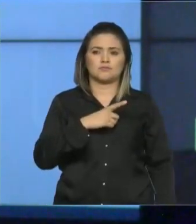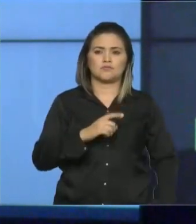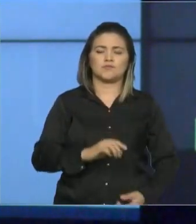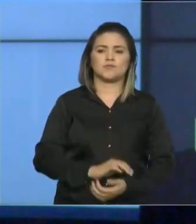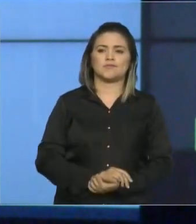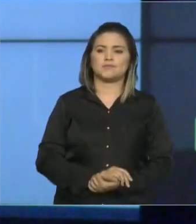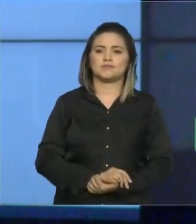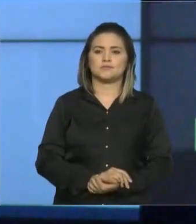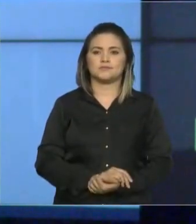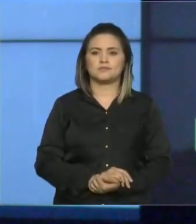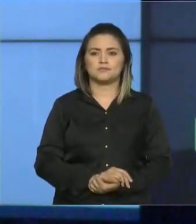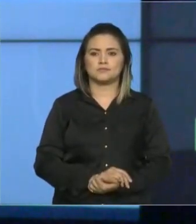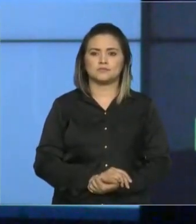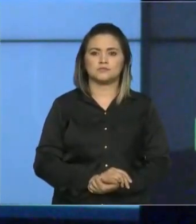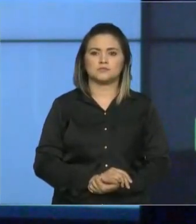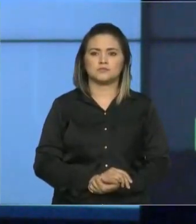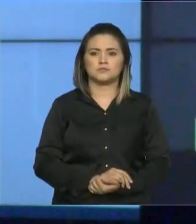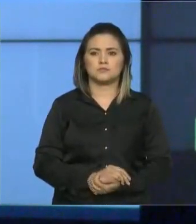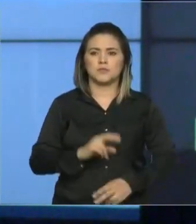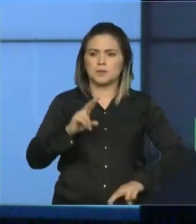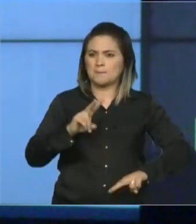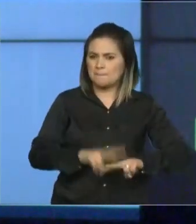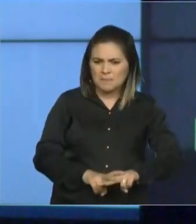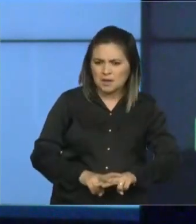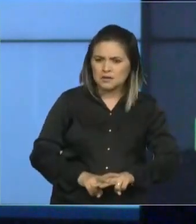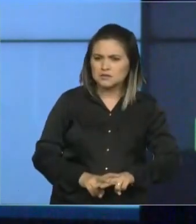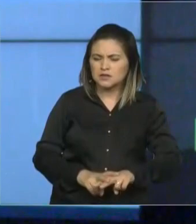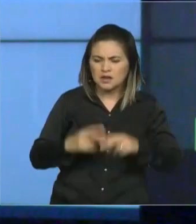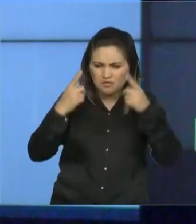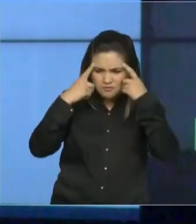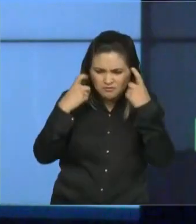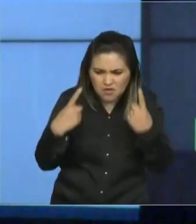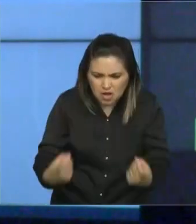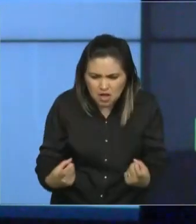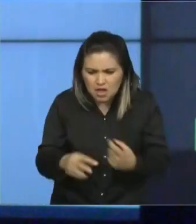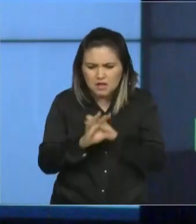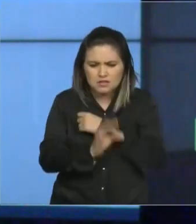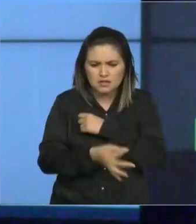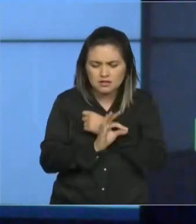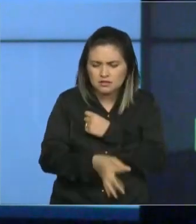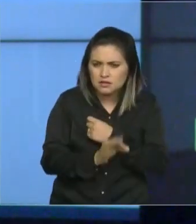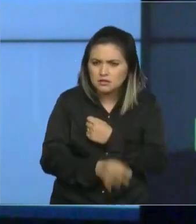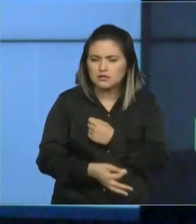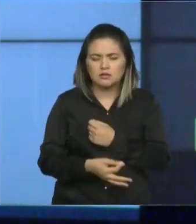desarrazoada e de prisões arbitrárias e punições que não merecem. Muito obrigado, presidente.